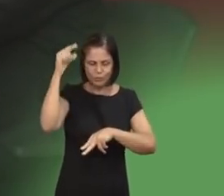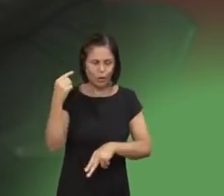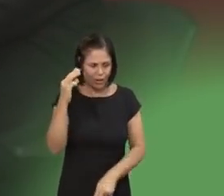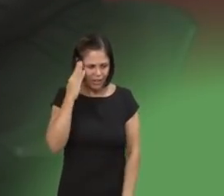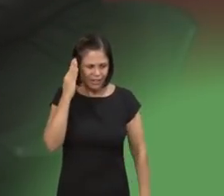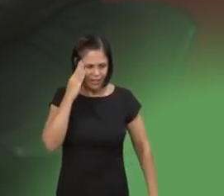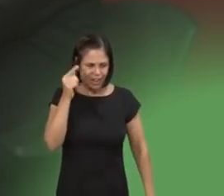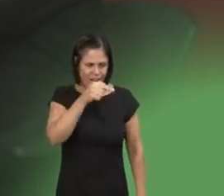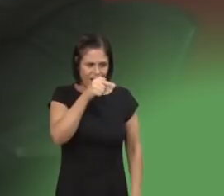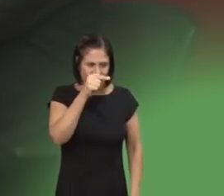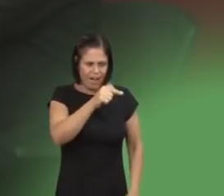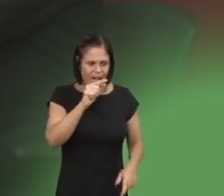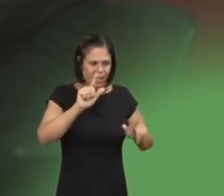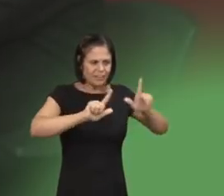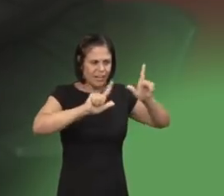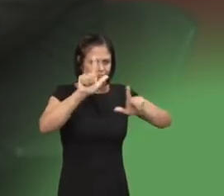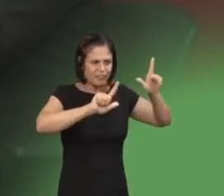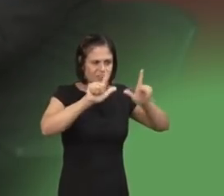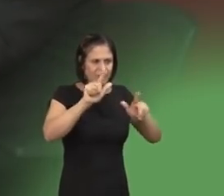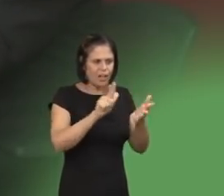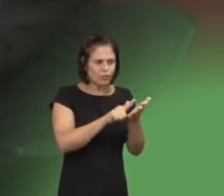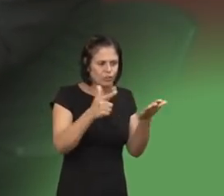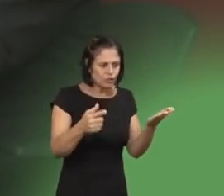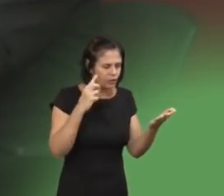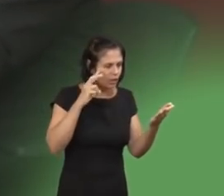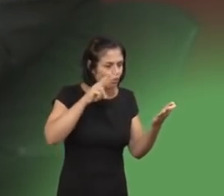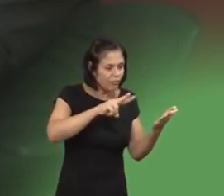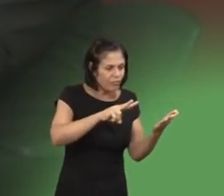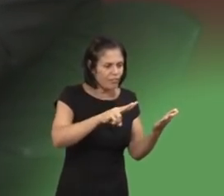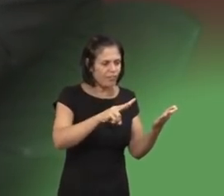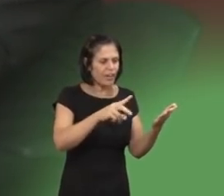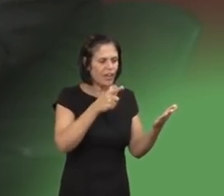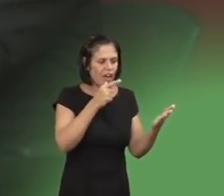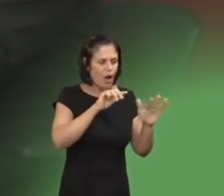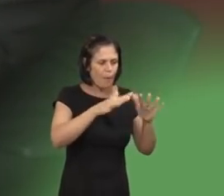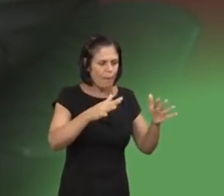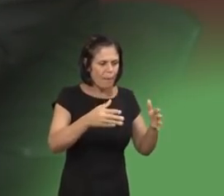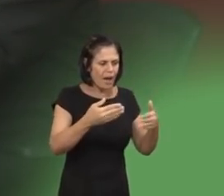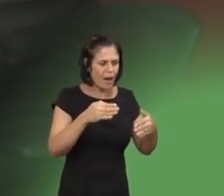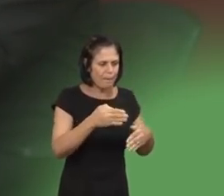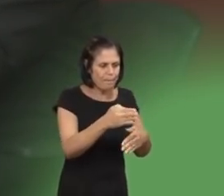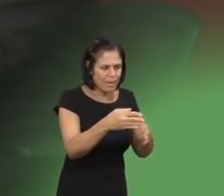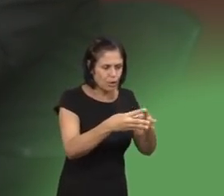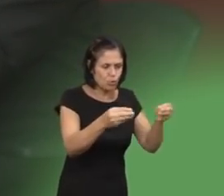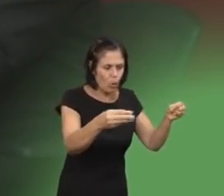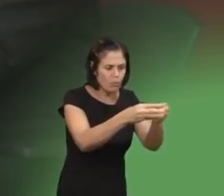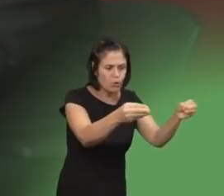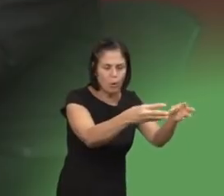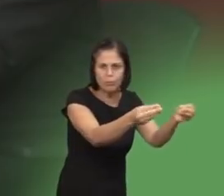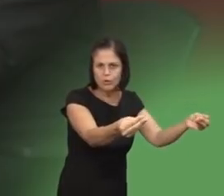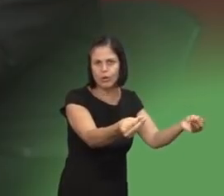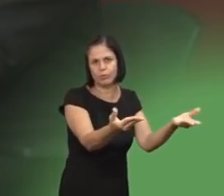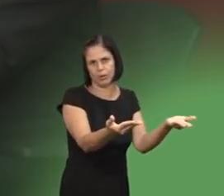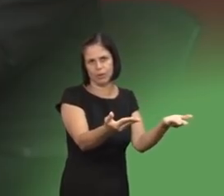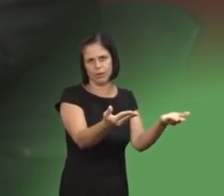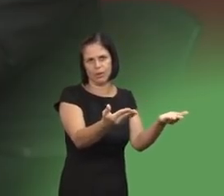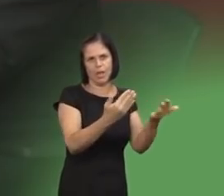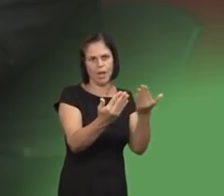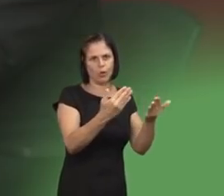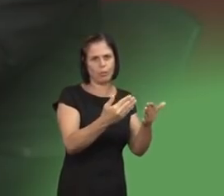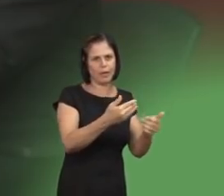condição de entender, de alcançar do momento profético que nós vivemos. Perfeitamente. Então nós entendemos que tanto a primeira como a